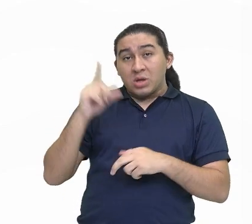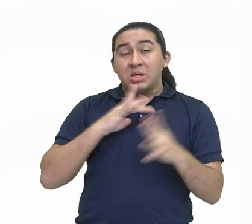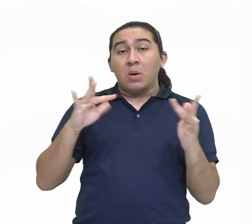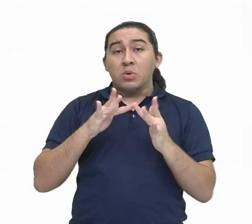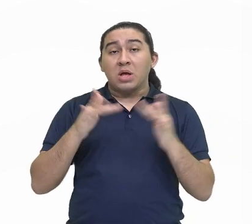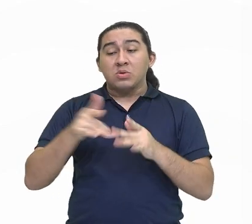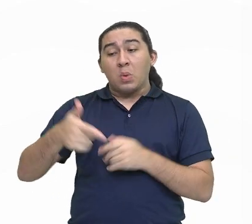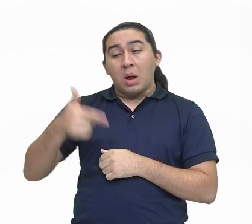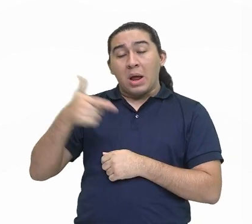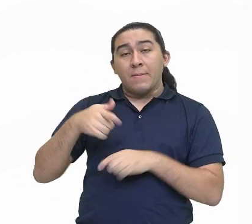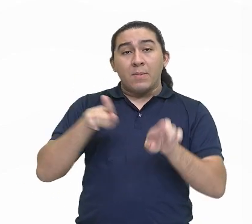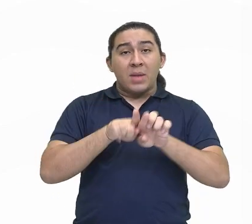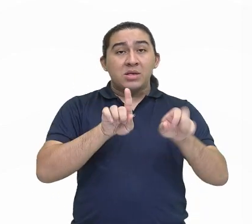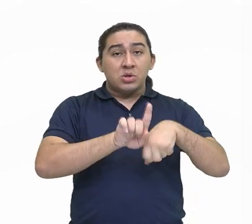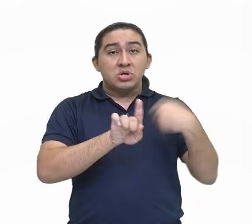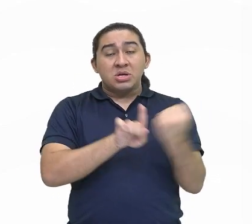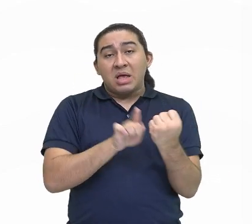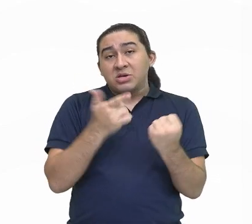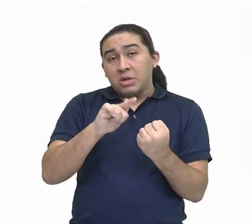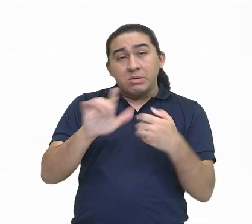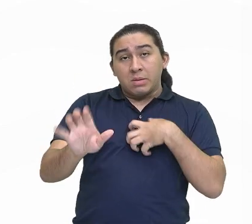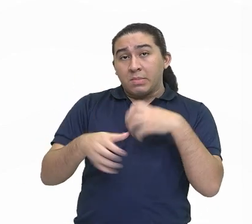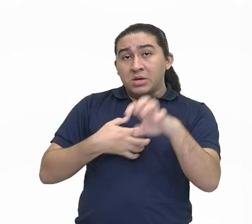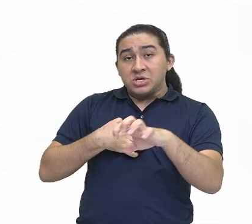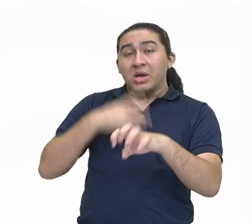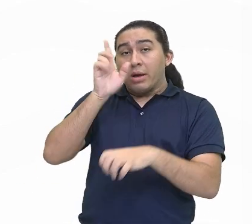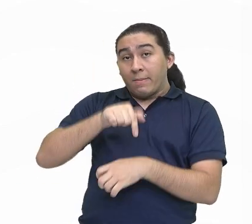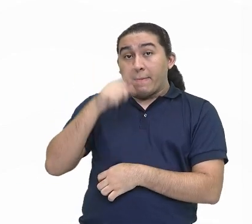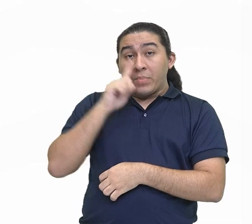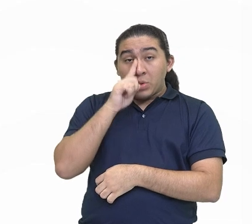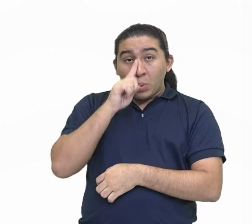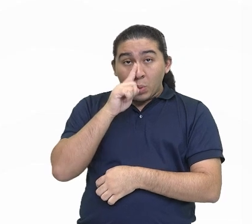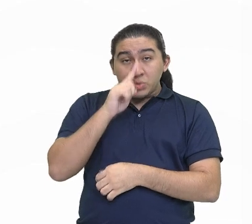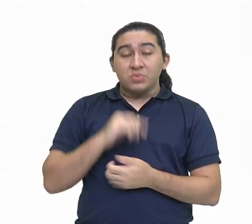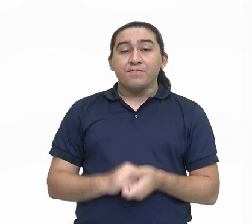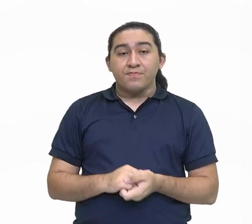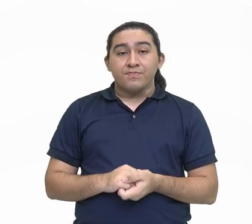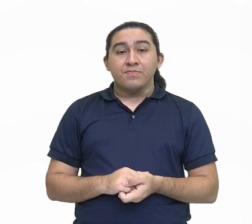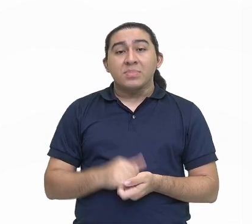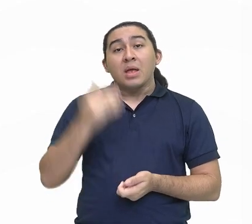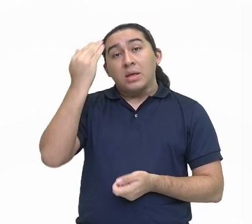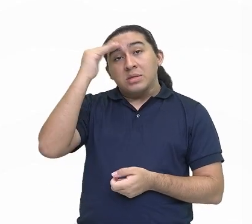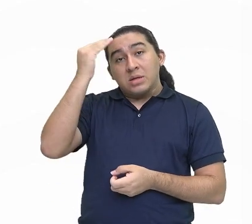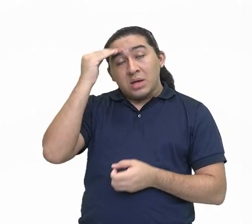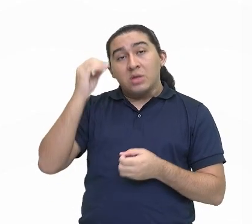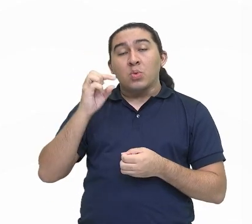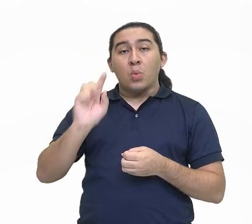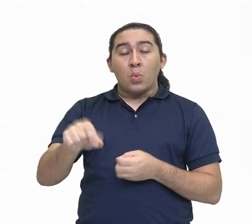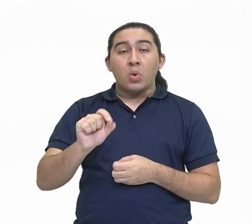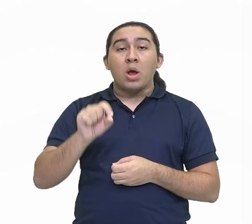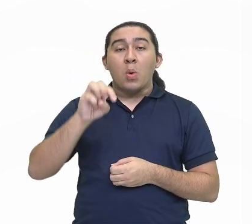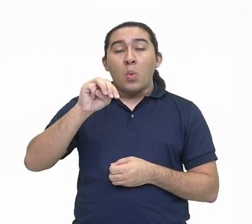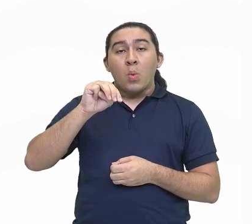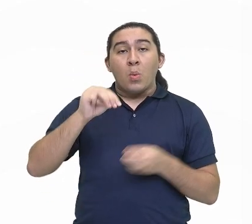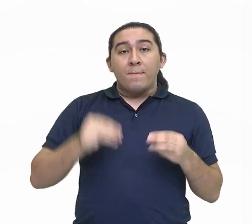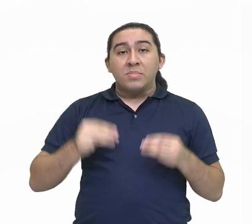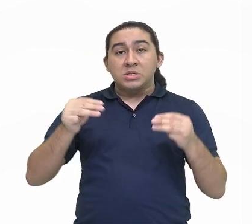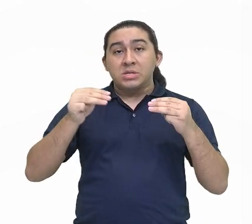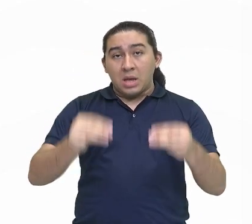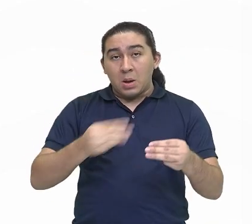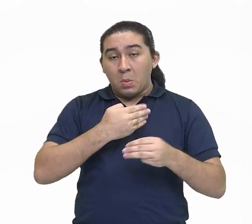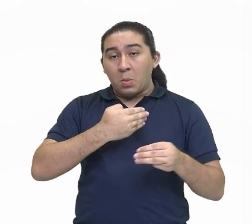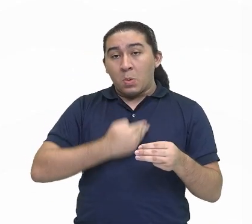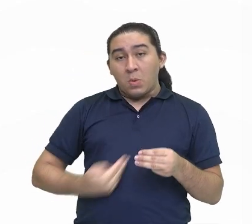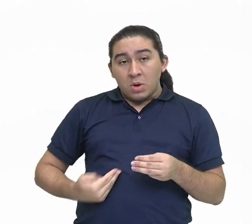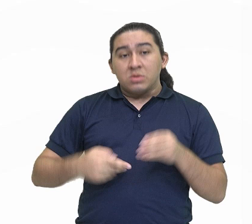de compreender o próximo se torna perigoso. De acordo com o Ministério Público, o número de crimes